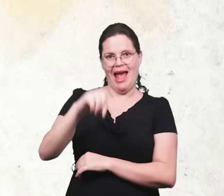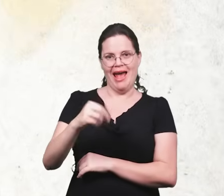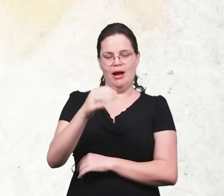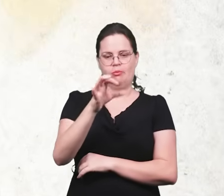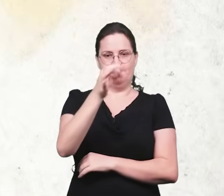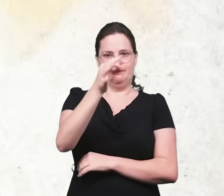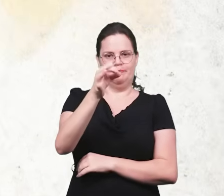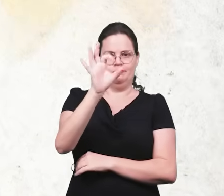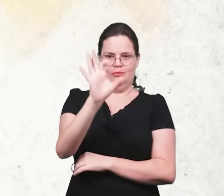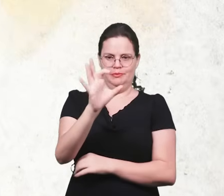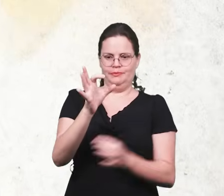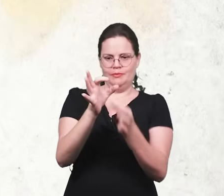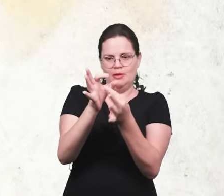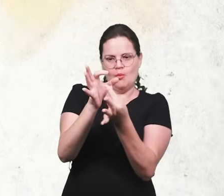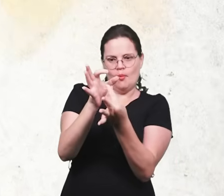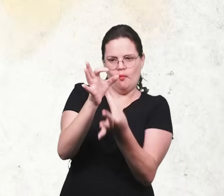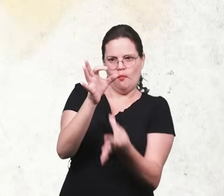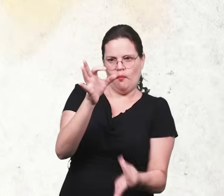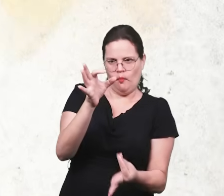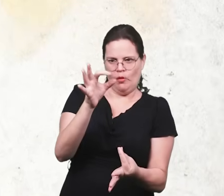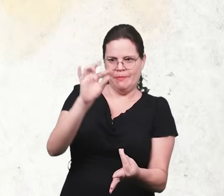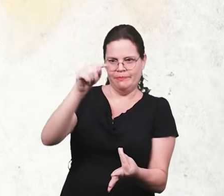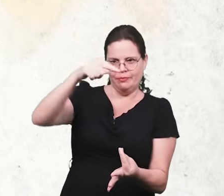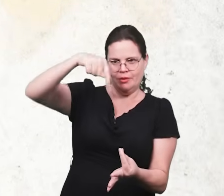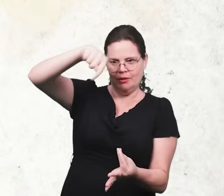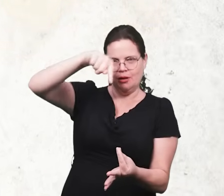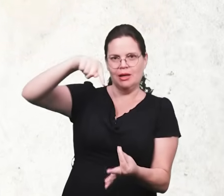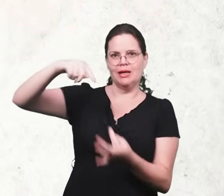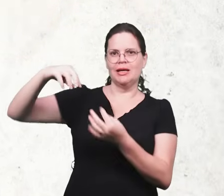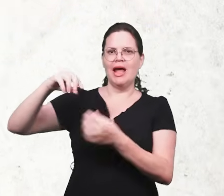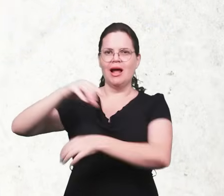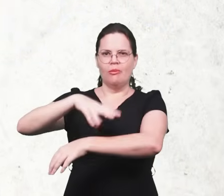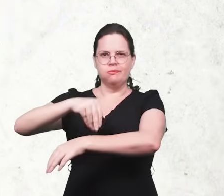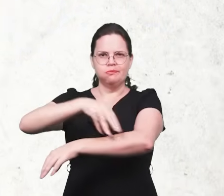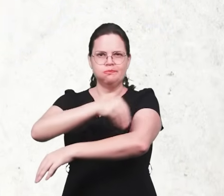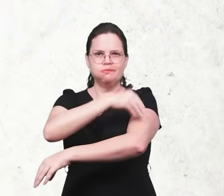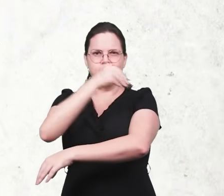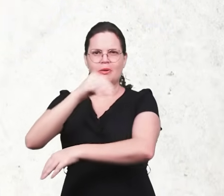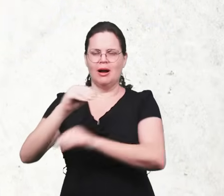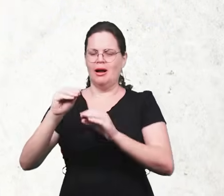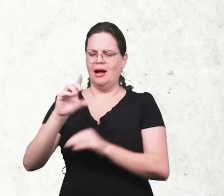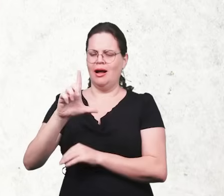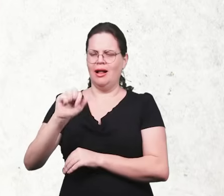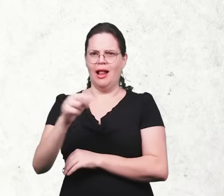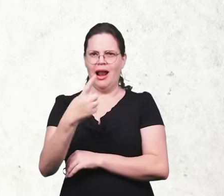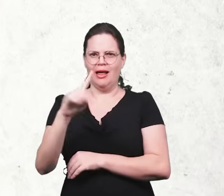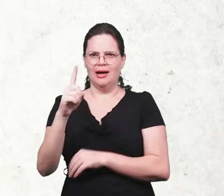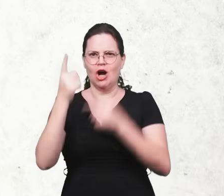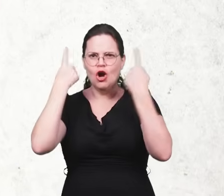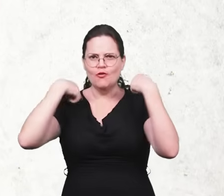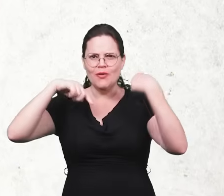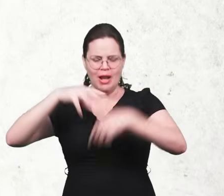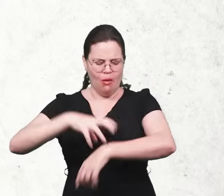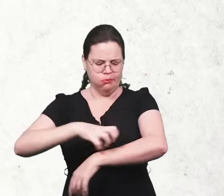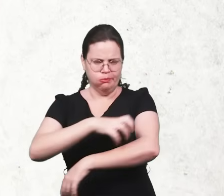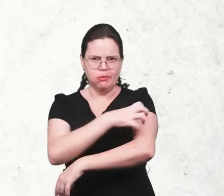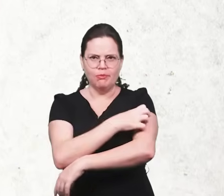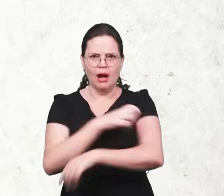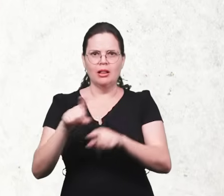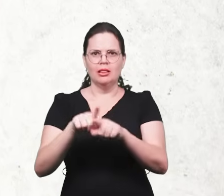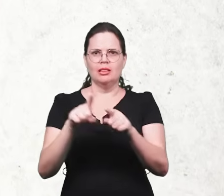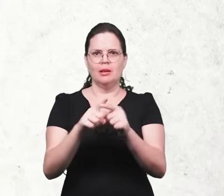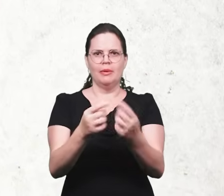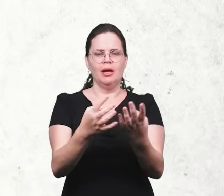afiar as fibras de lã e linho, basicamente. E essas fibras, elas tinham que